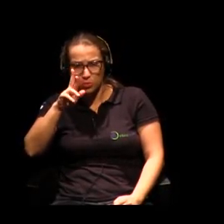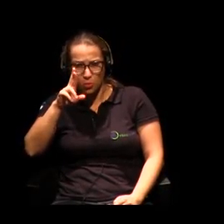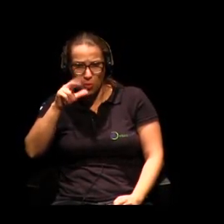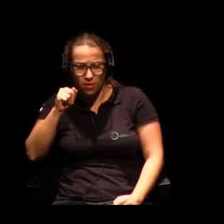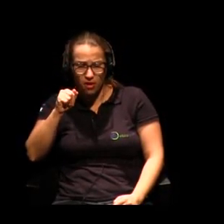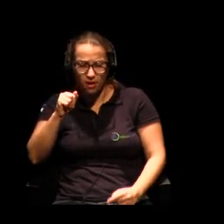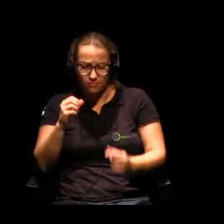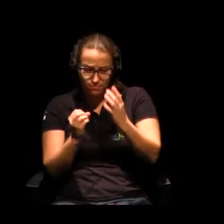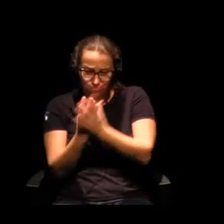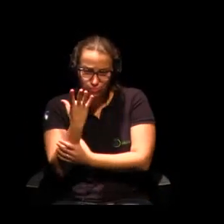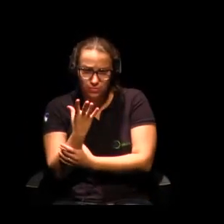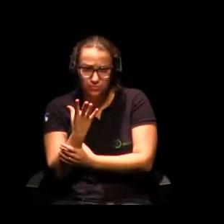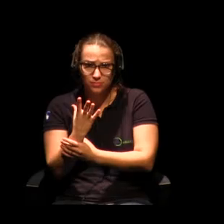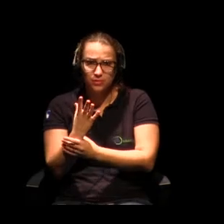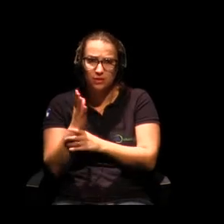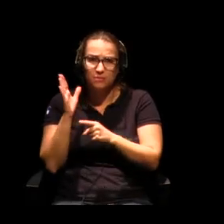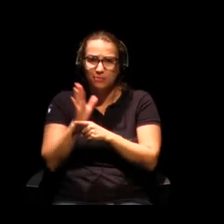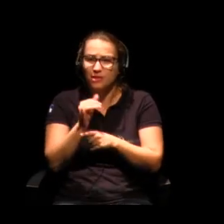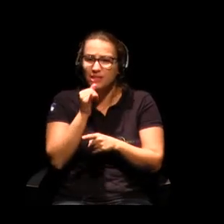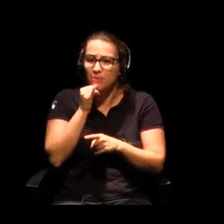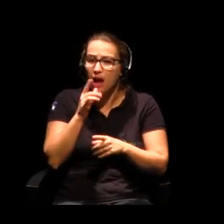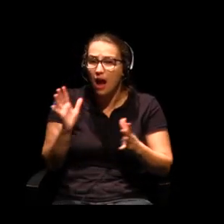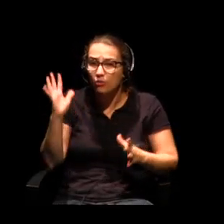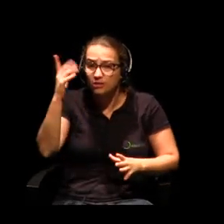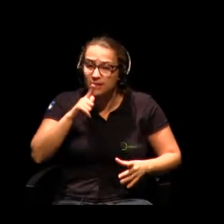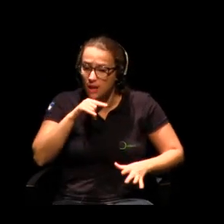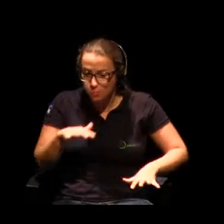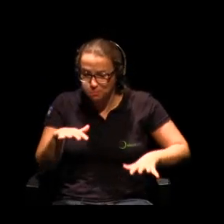era para a prevenção de